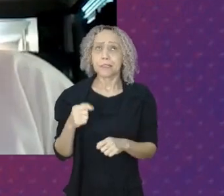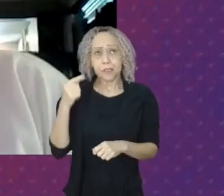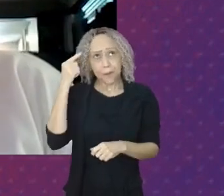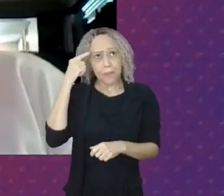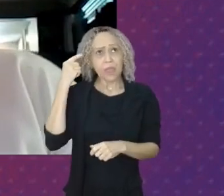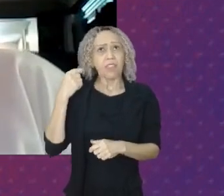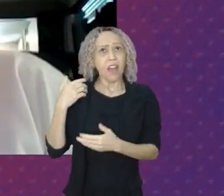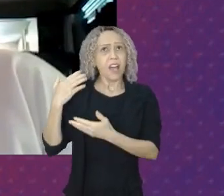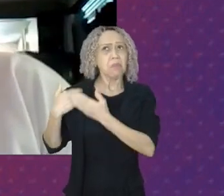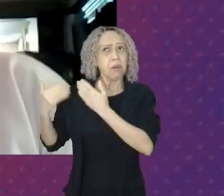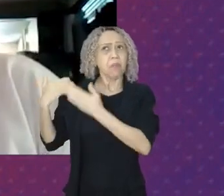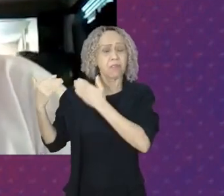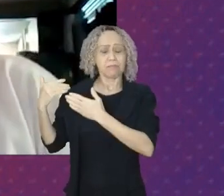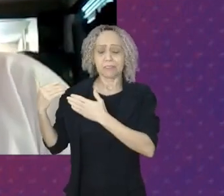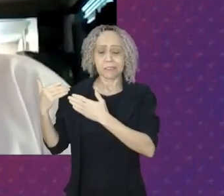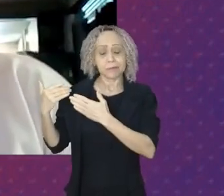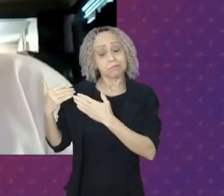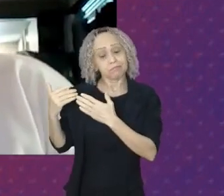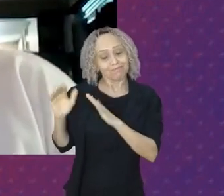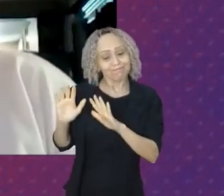e precisariam já estar